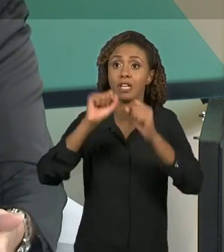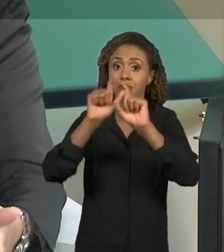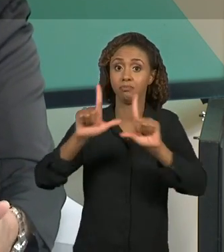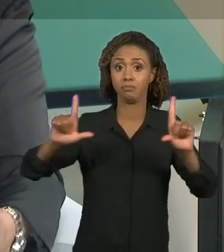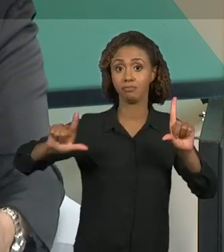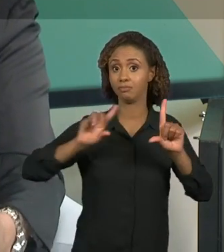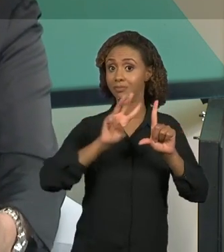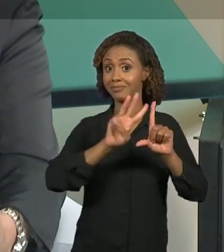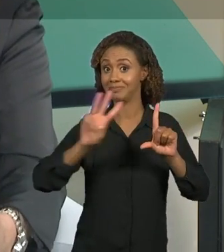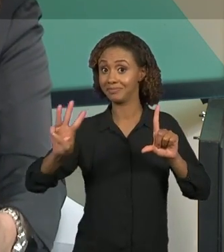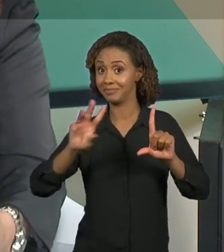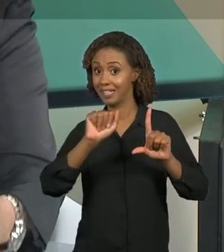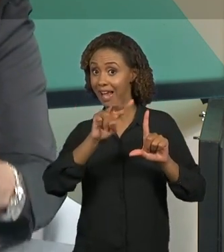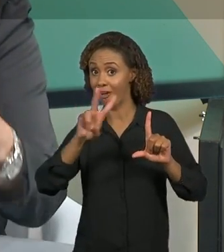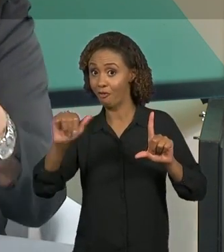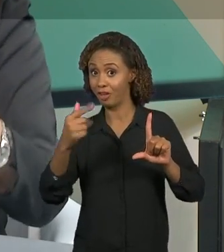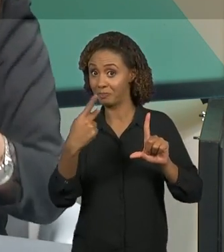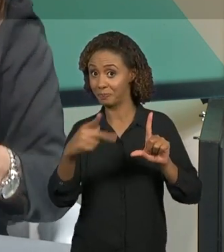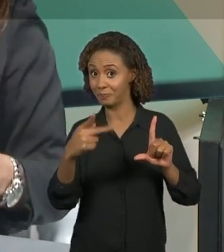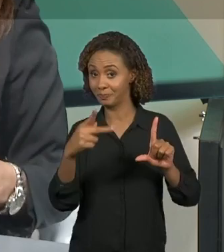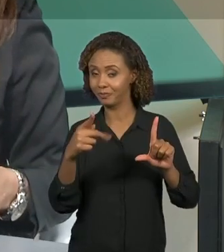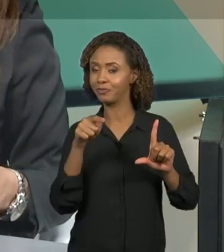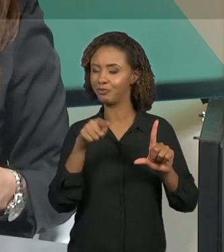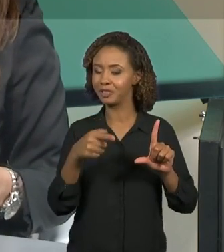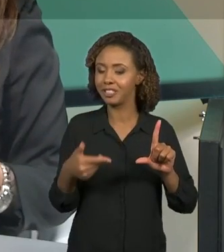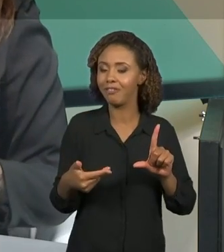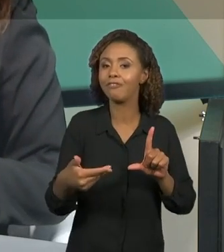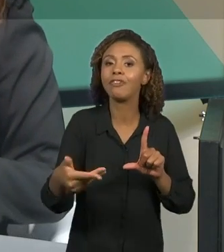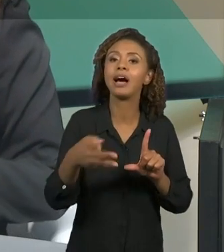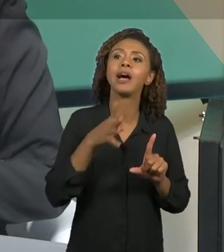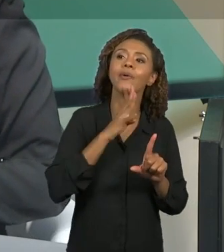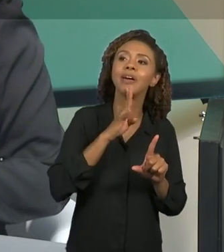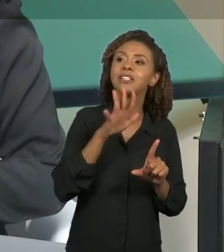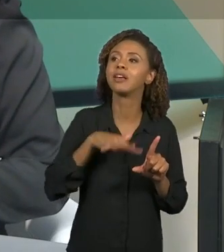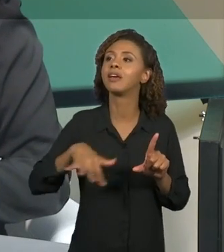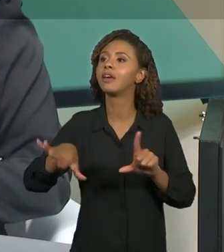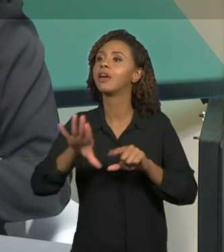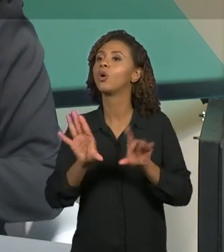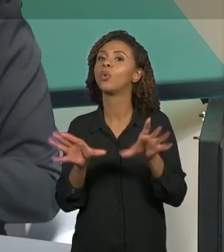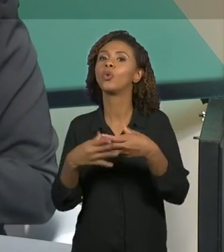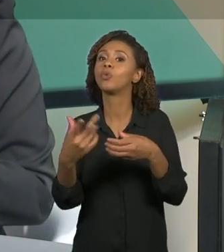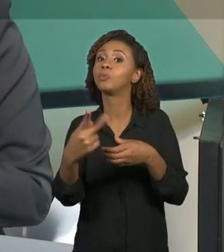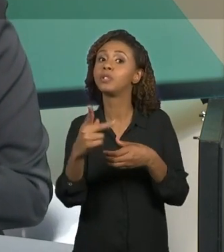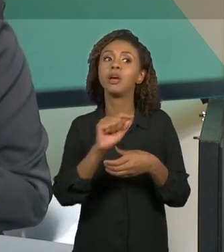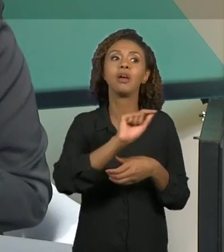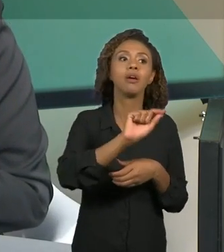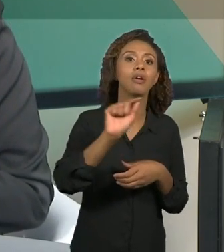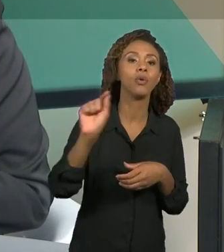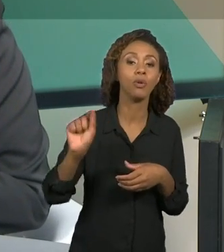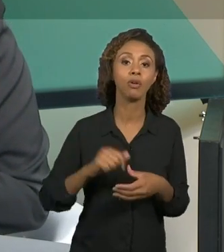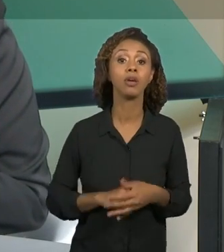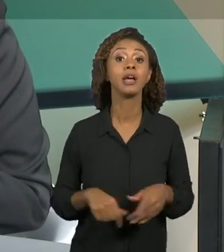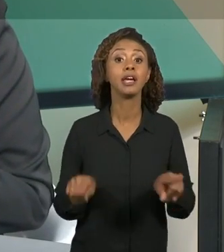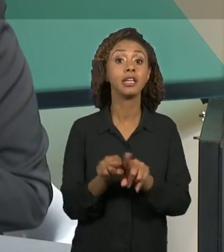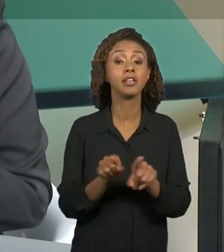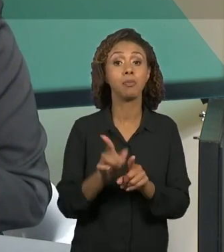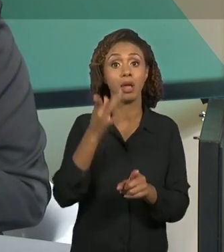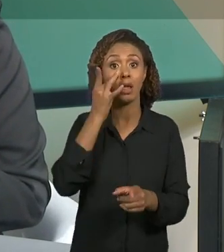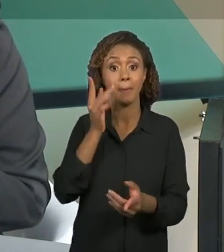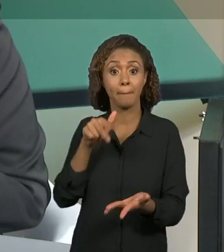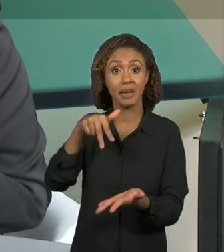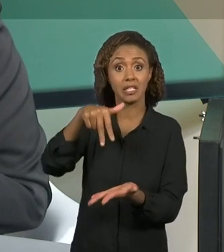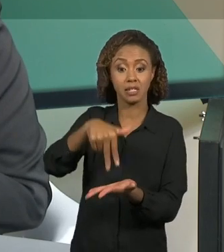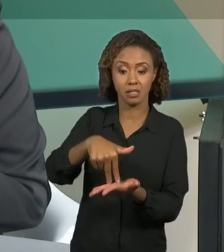tá a sua sala de aula virtual que você vai conhecer o seu grupo vai conhecer outros grupos e também o encontro presencial